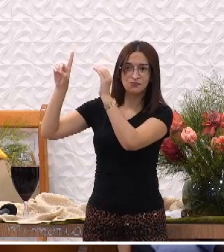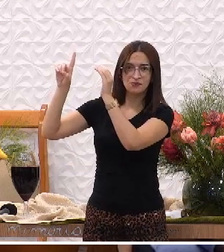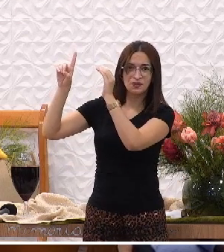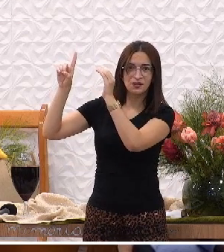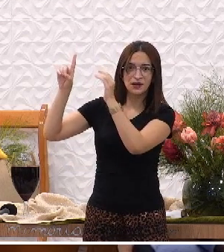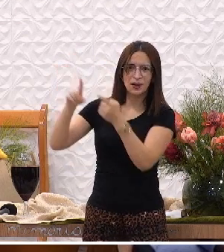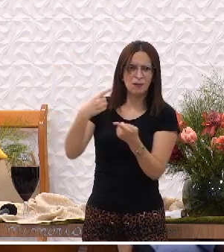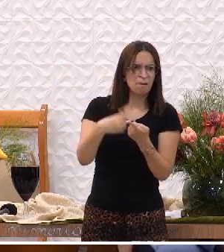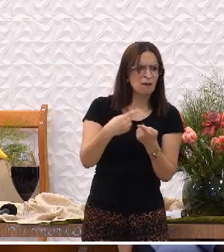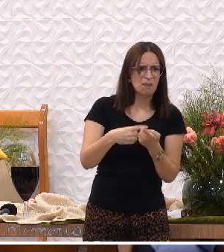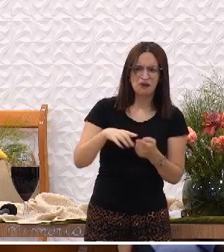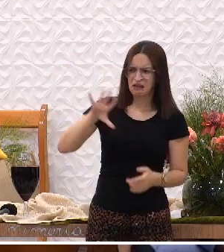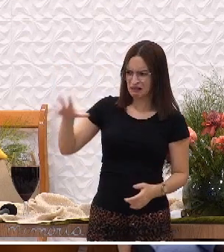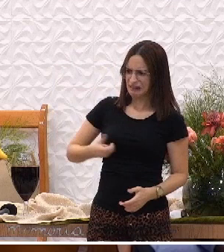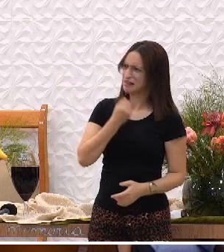sobre a salvação também?